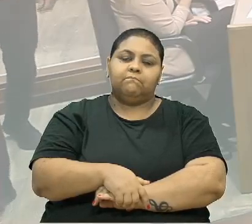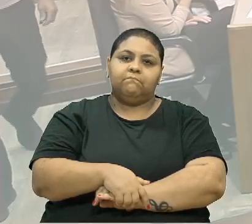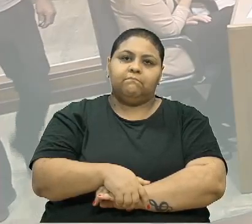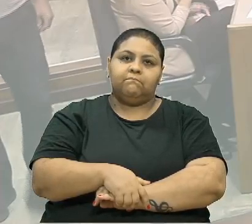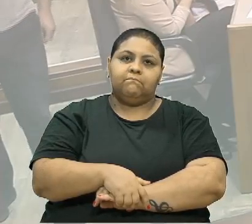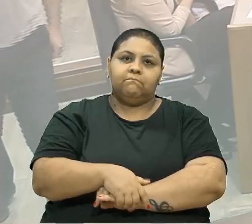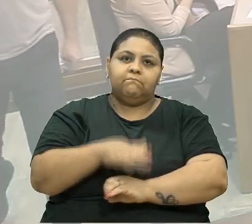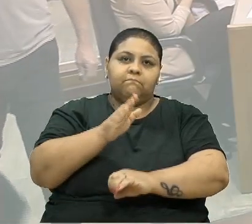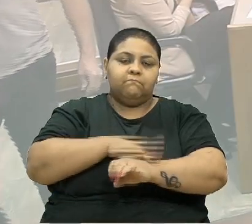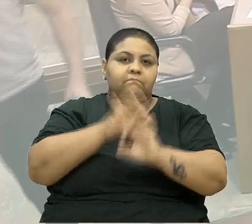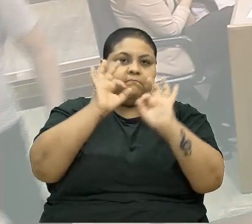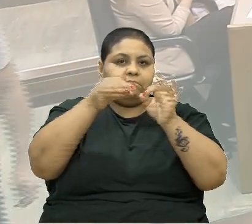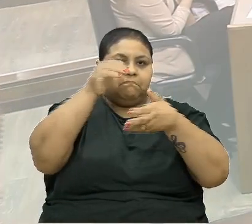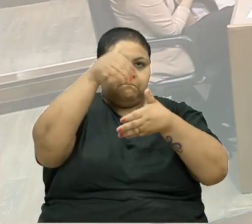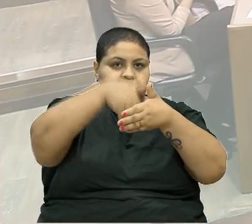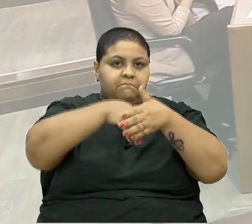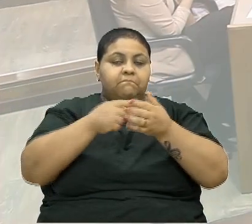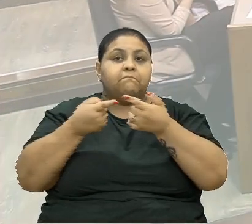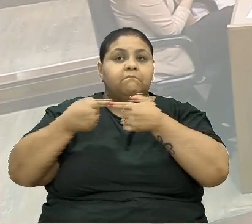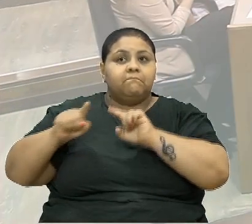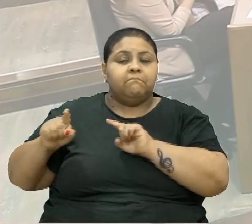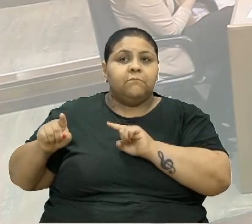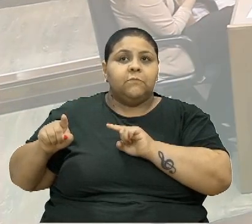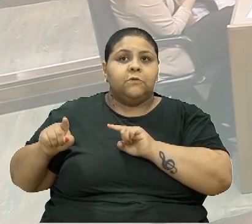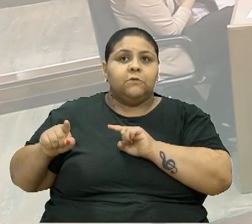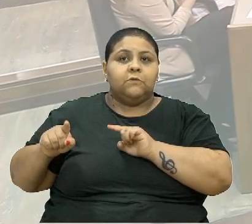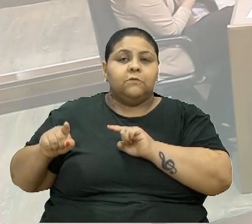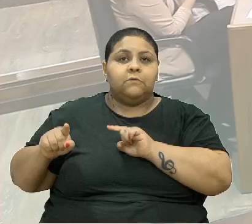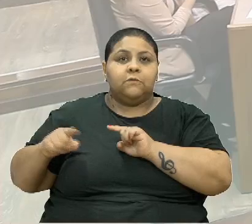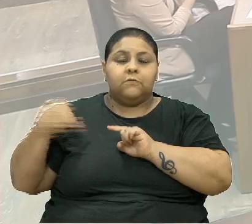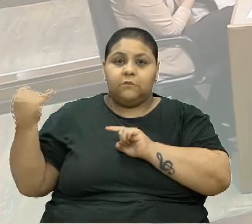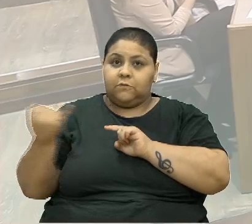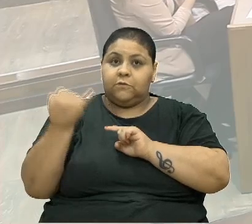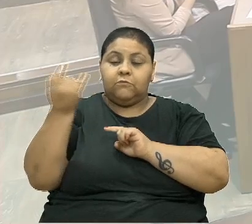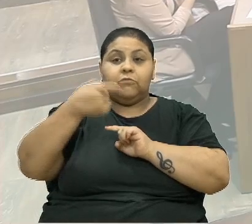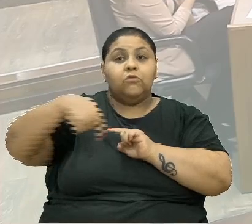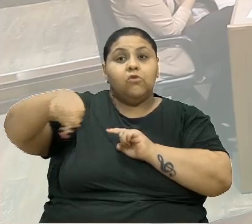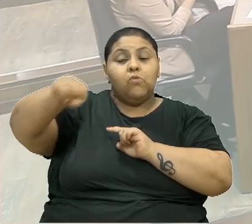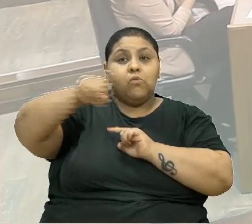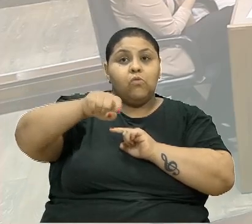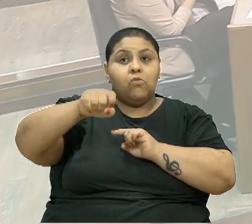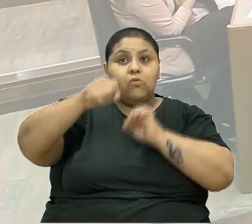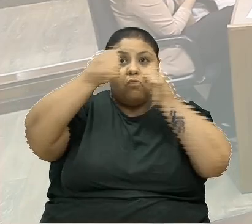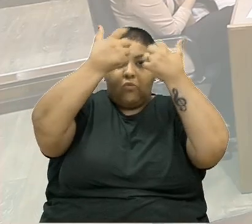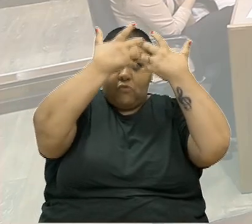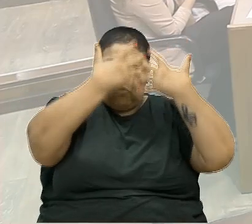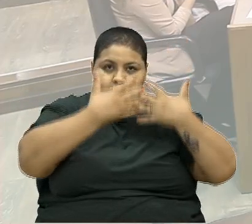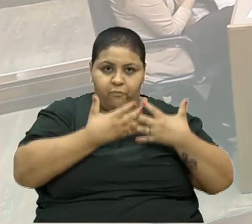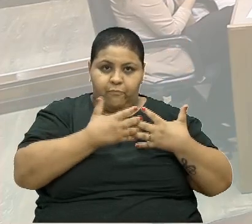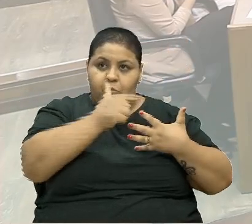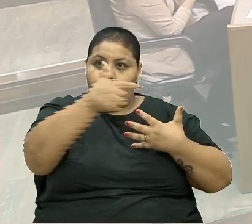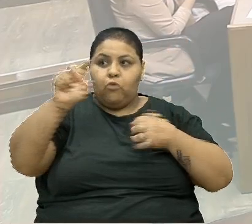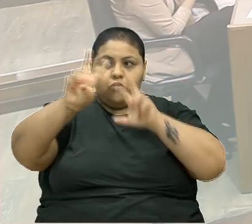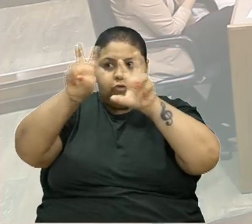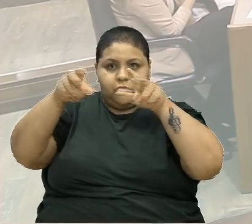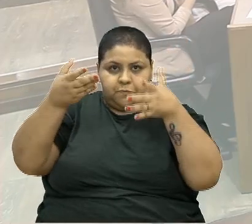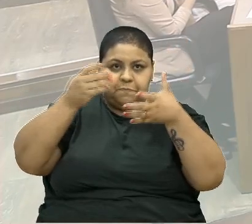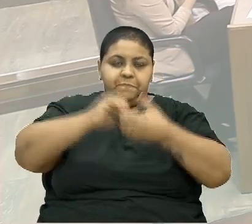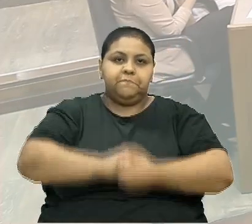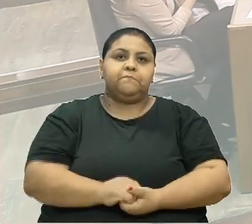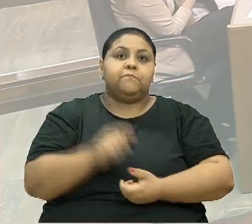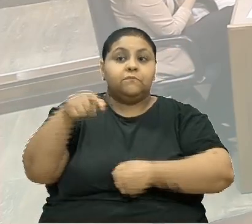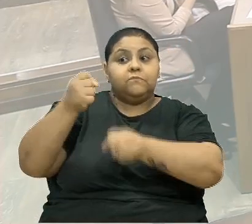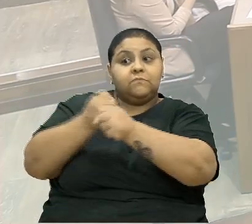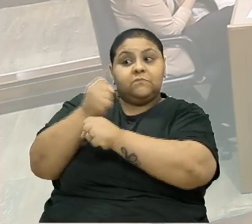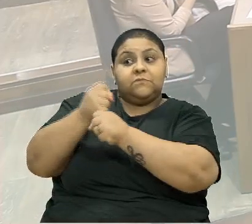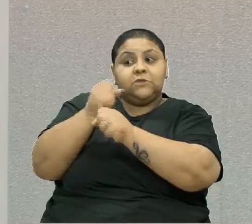No momento oportuno eu votarei favorável, mas é importante nós trazermos outro aspecto aqui. Essa obra aqui